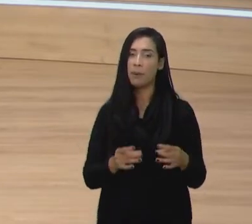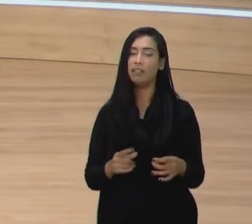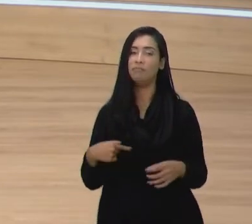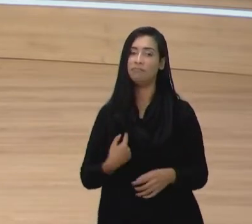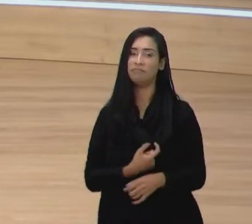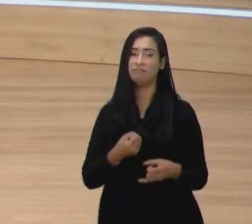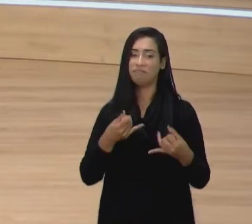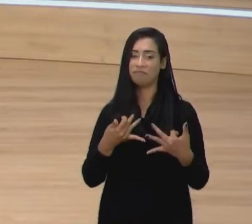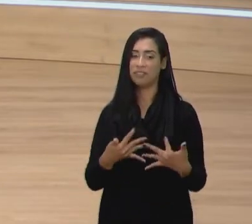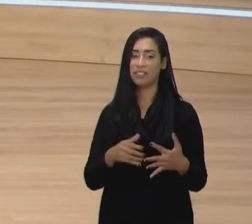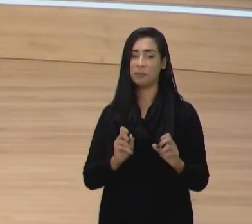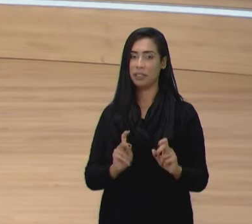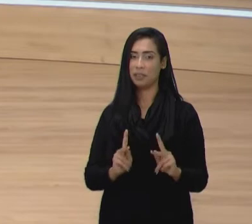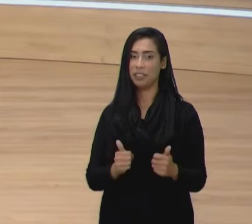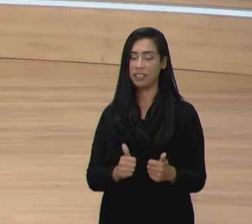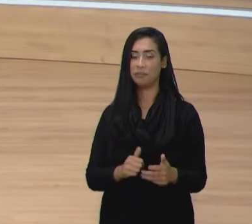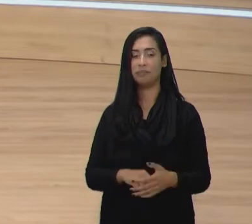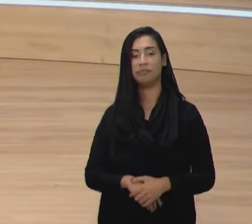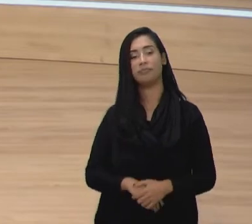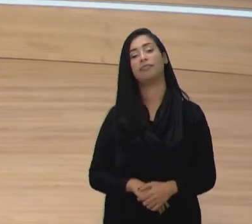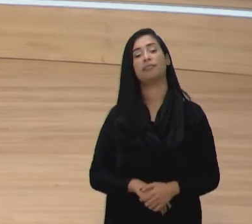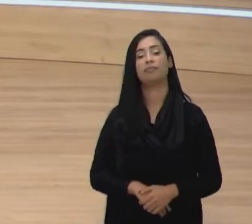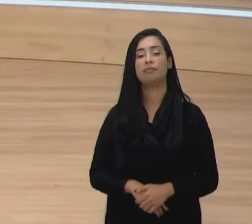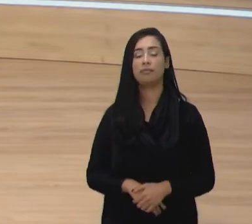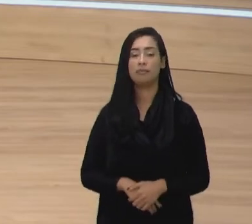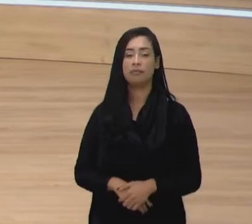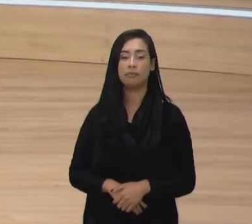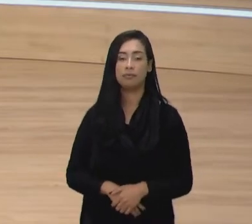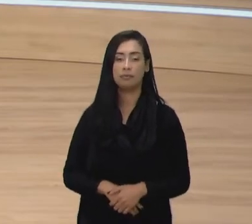Então daqui, pisou.